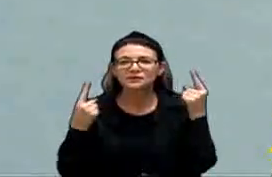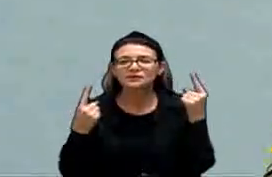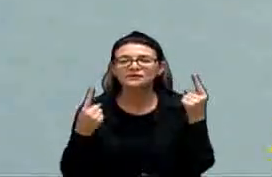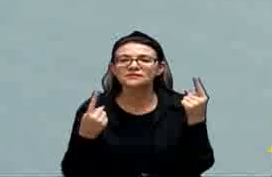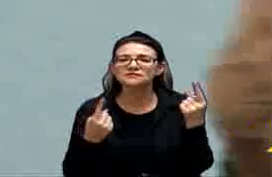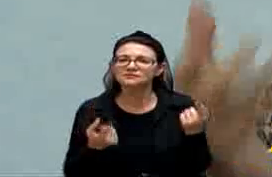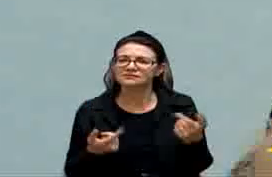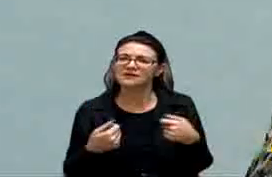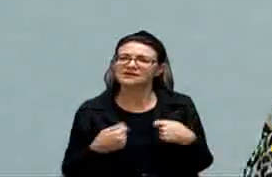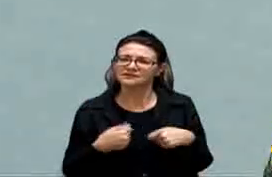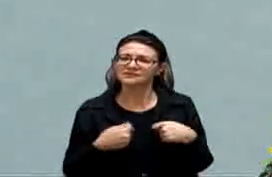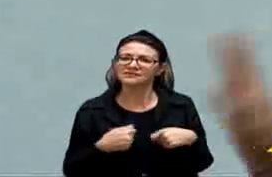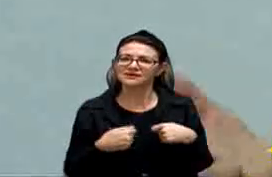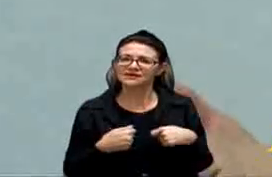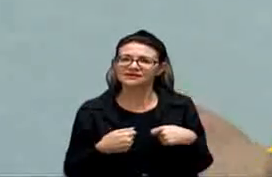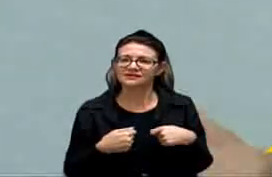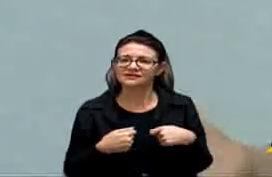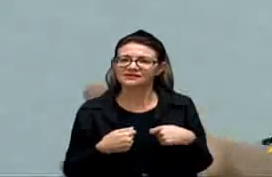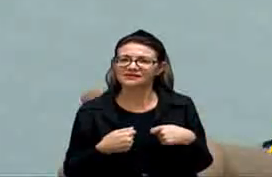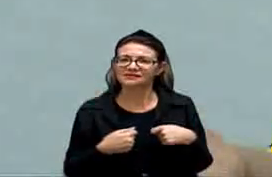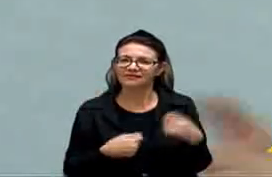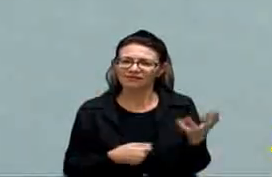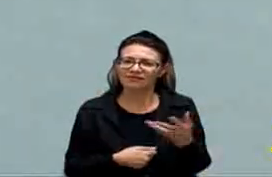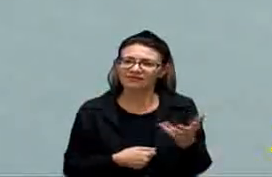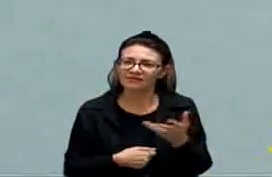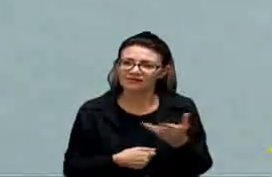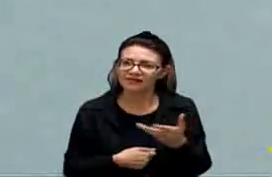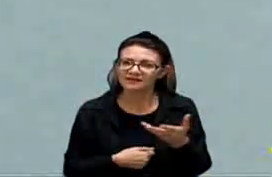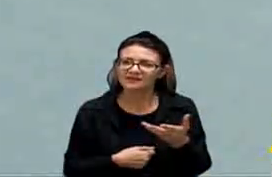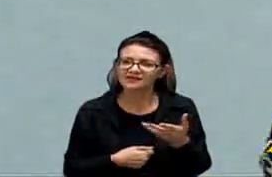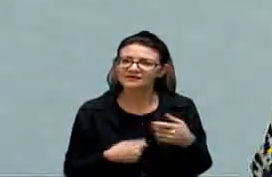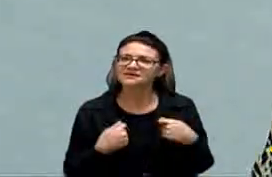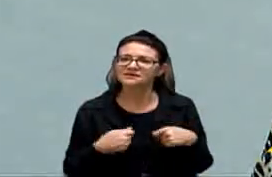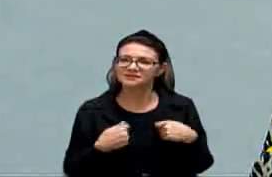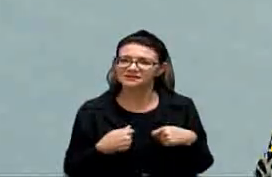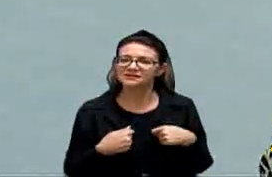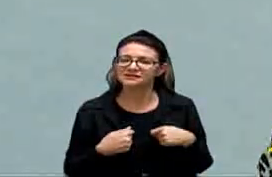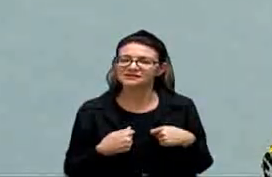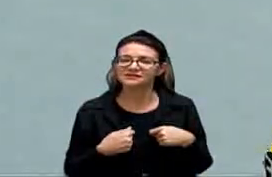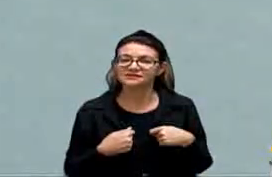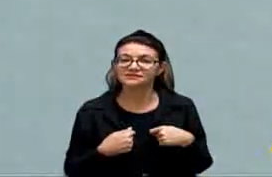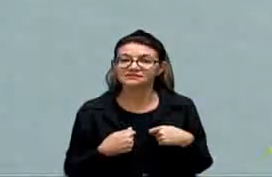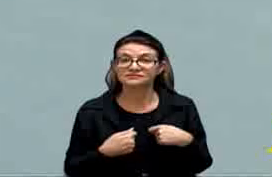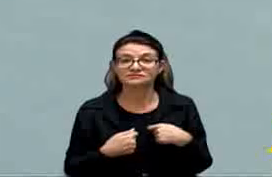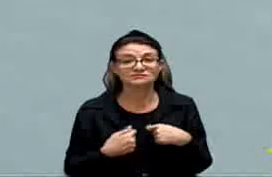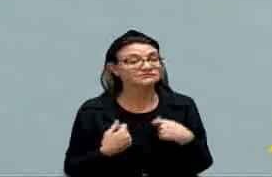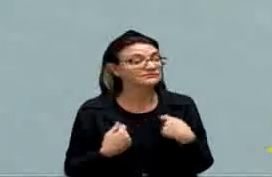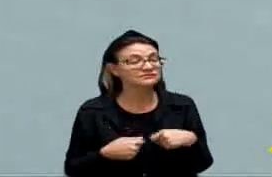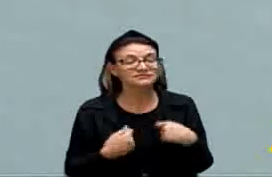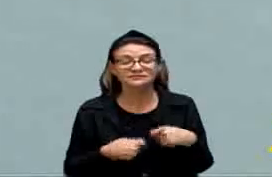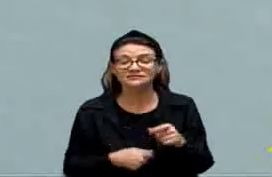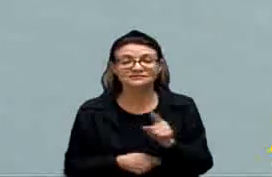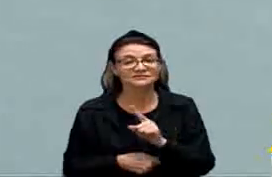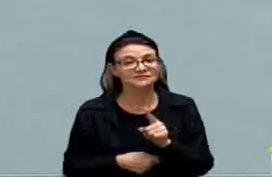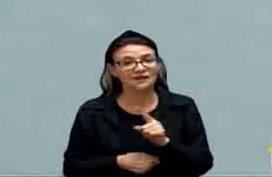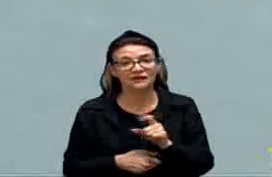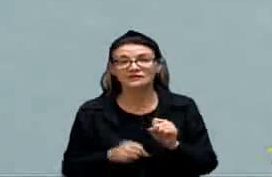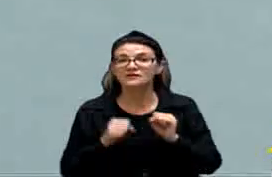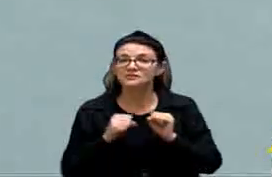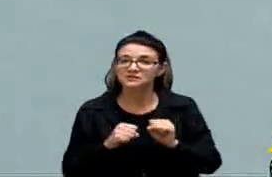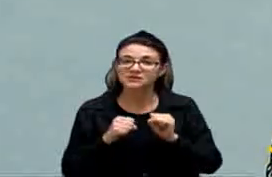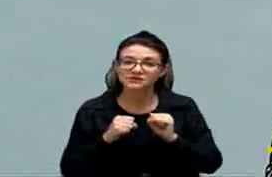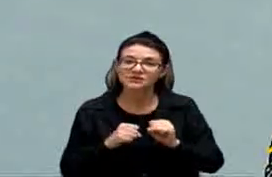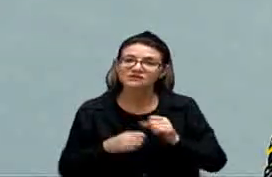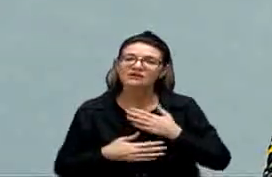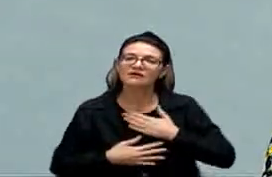mas precisa dessa pressa de eu perguntava para ele para tentar entender é sim é é não precisava não a gente podia fazer a entrega da